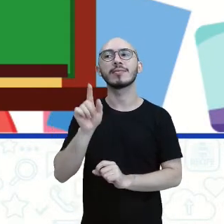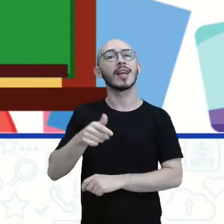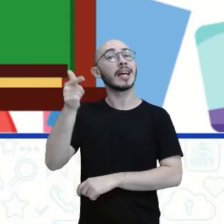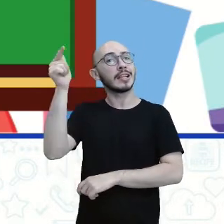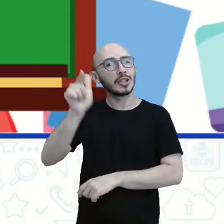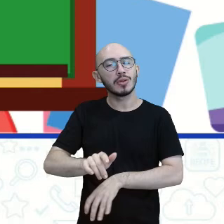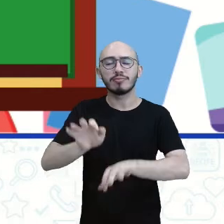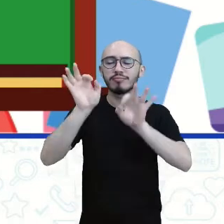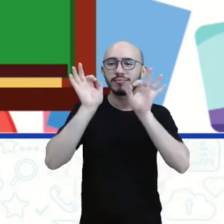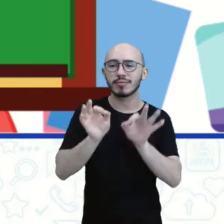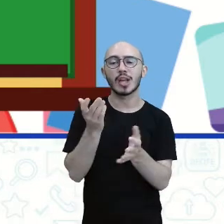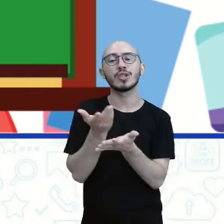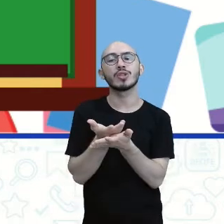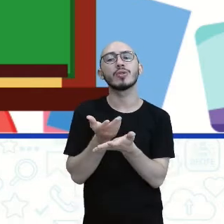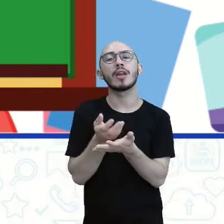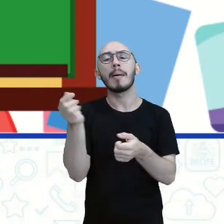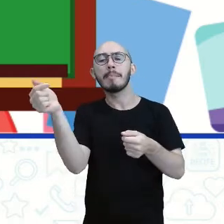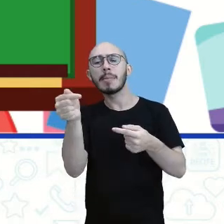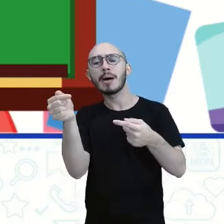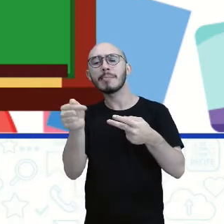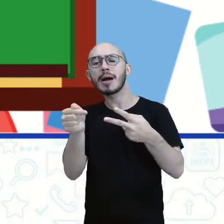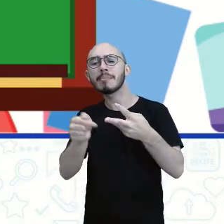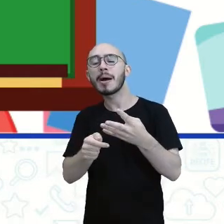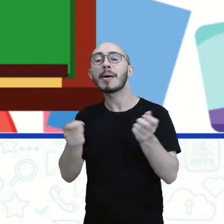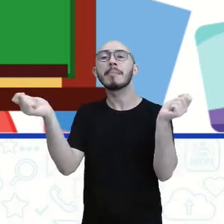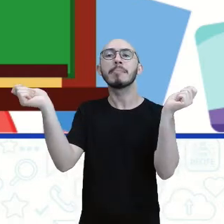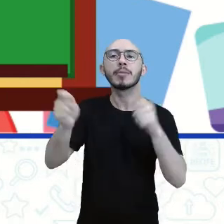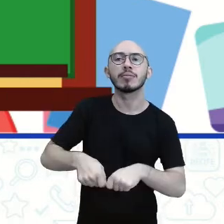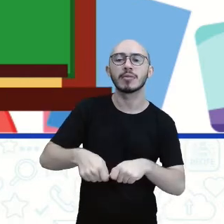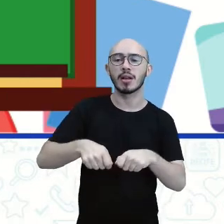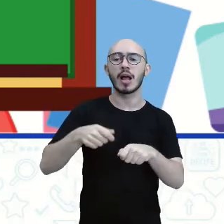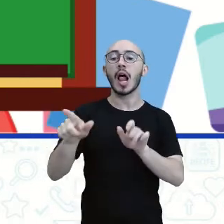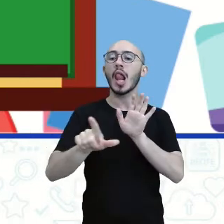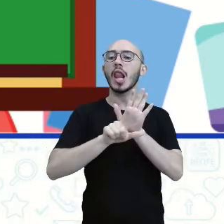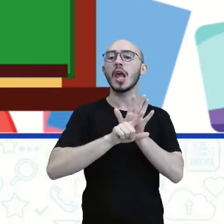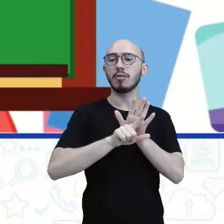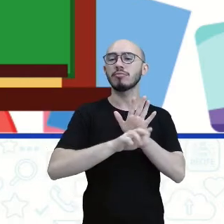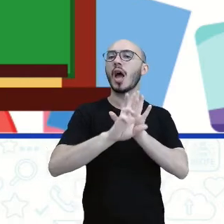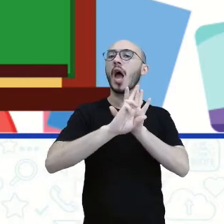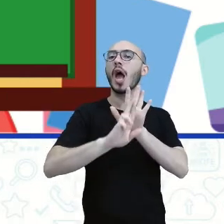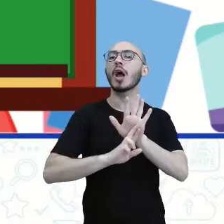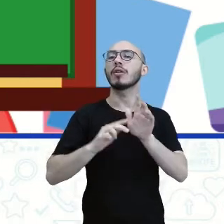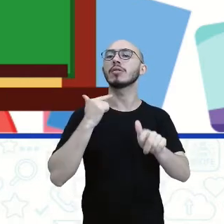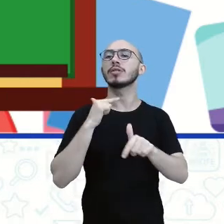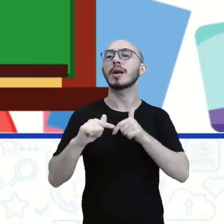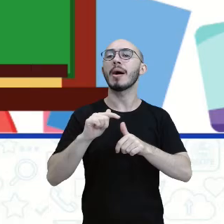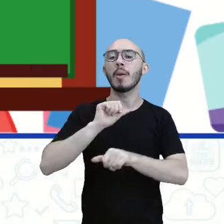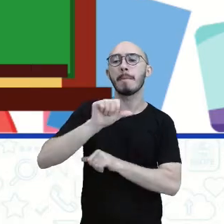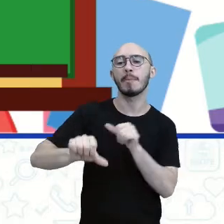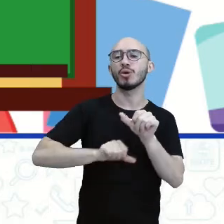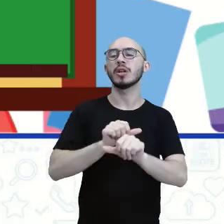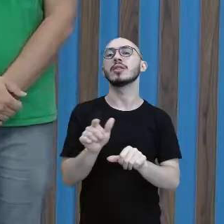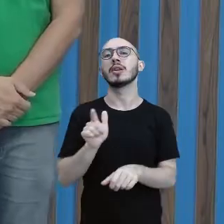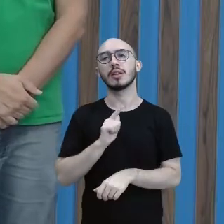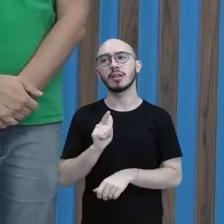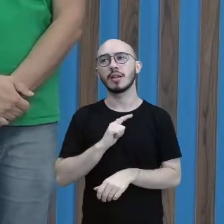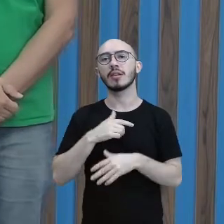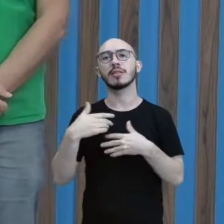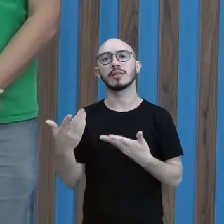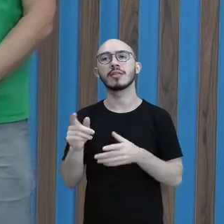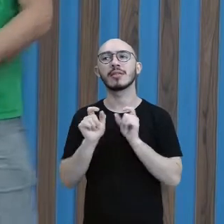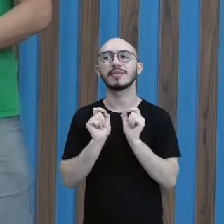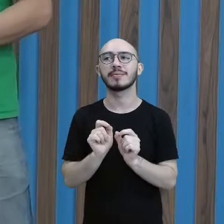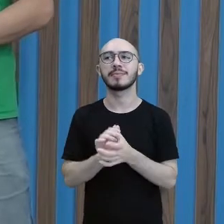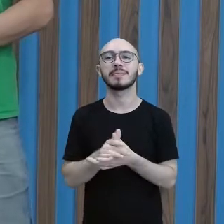novo, mas vamos estudar as possibilidades de mudança nas leis que regulamentam o trabalho e as suas motivações. Sabe dizer isso o robozinho